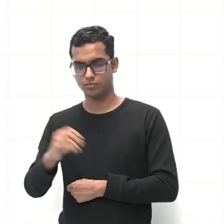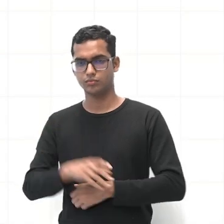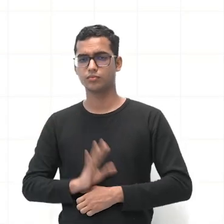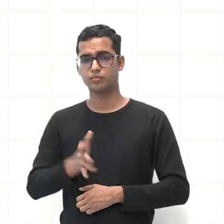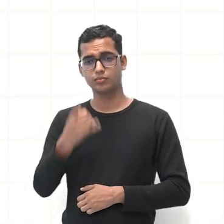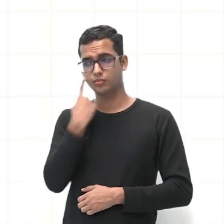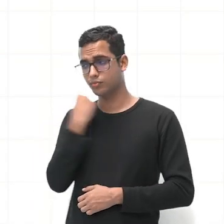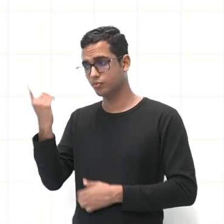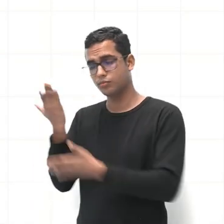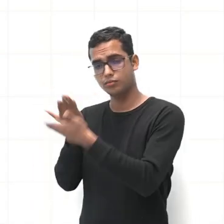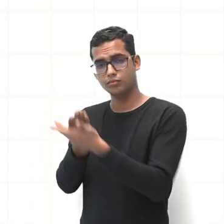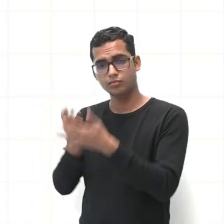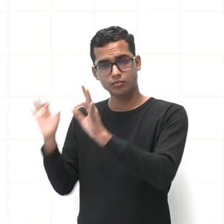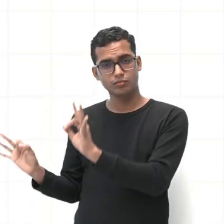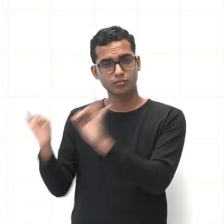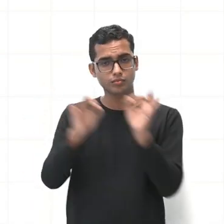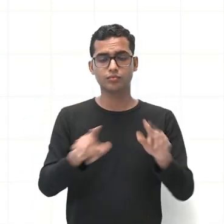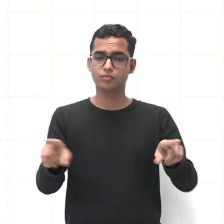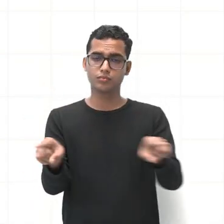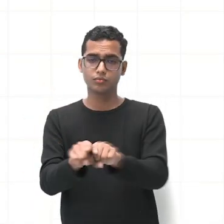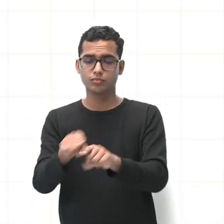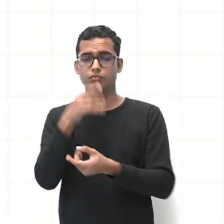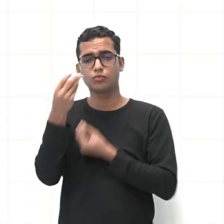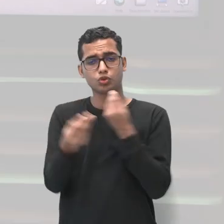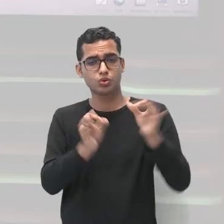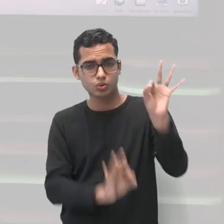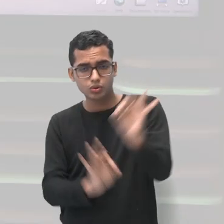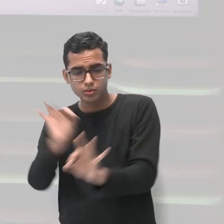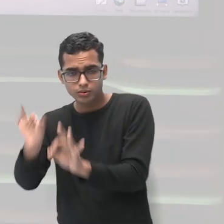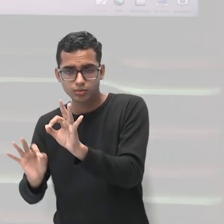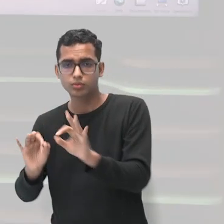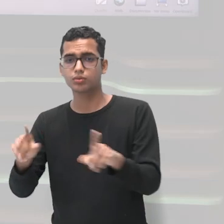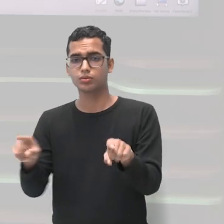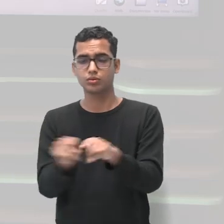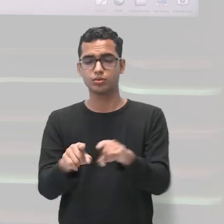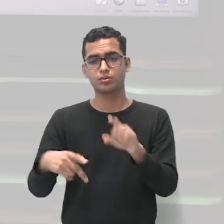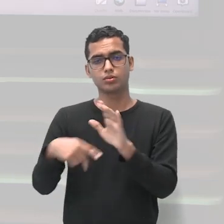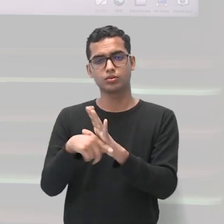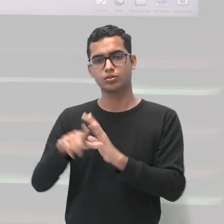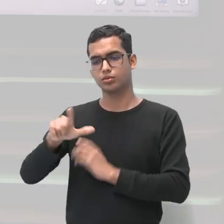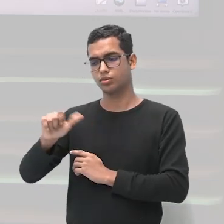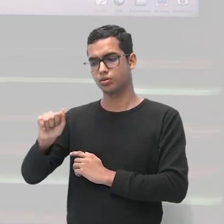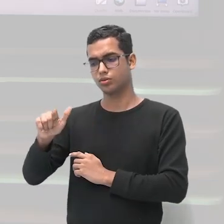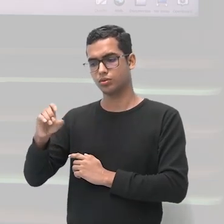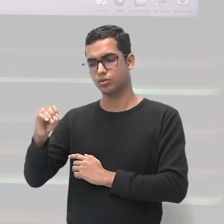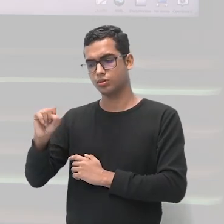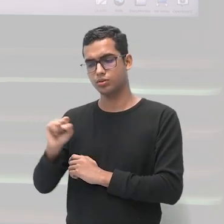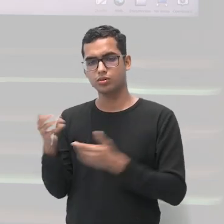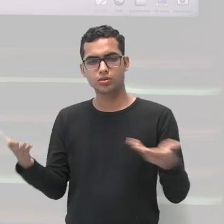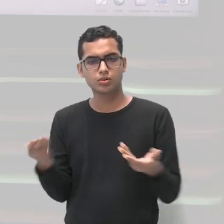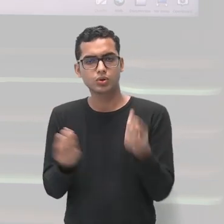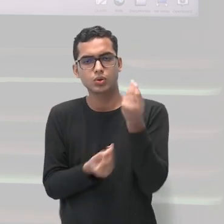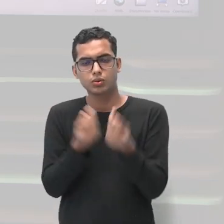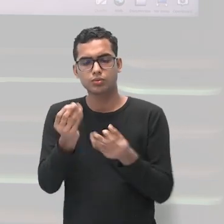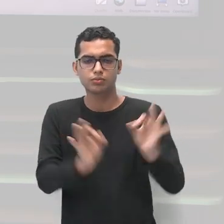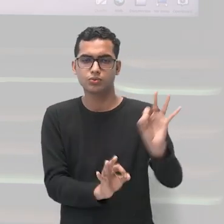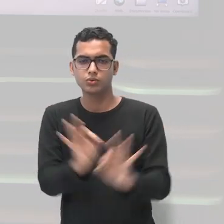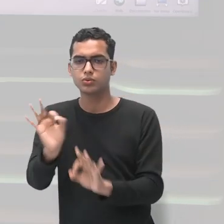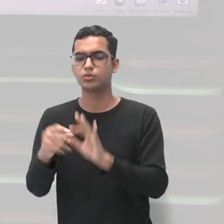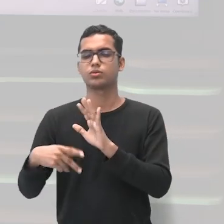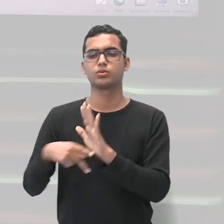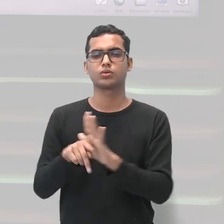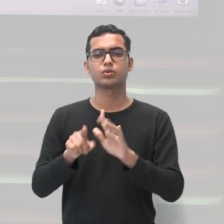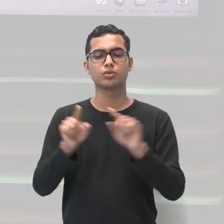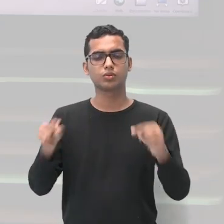aqui como é feita a classificação em relação aos lados. Agora vamos ver como é feita a classificação dos triângulos